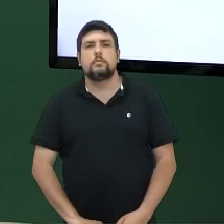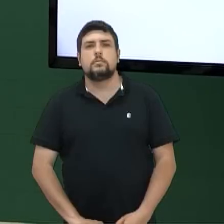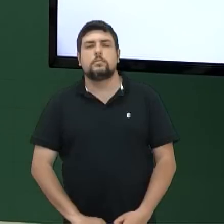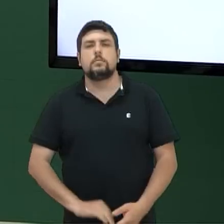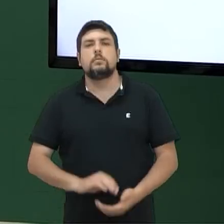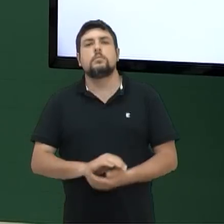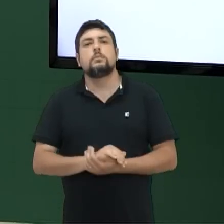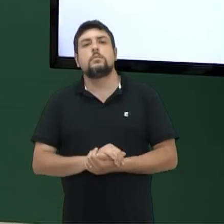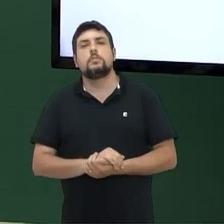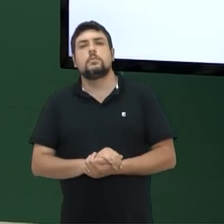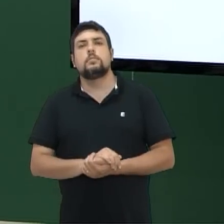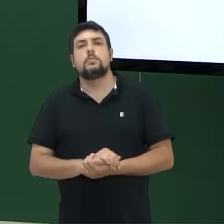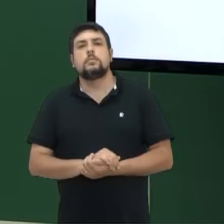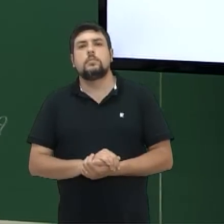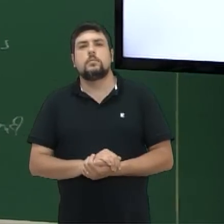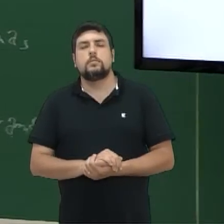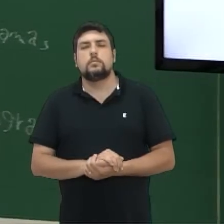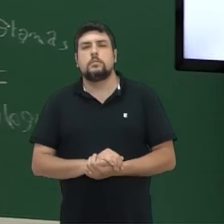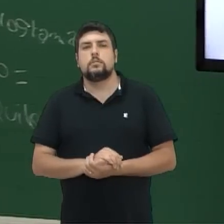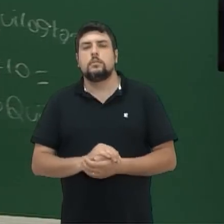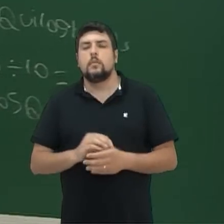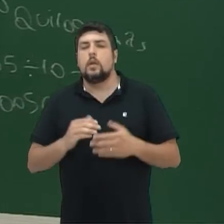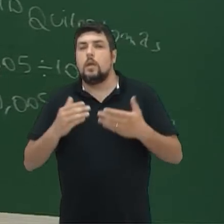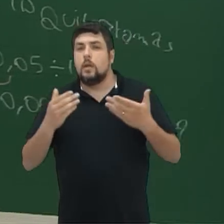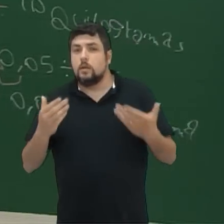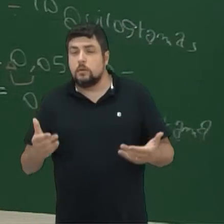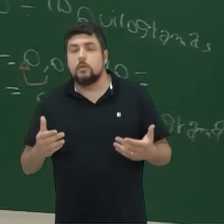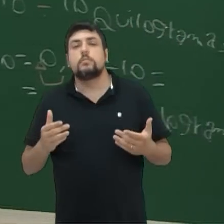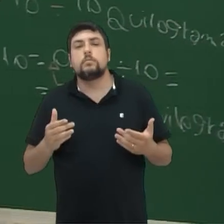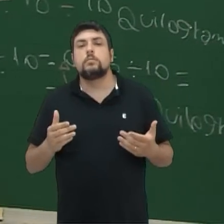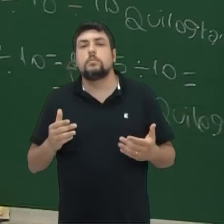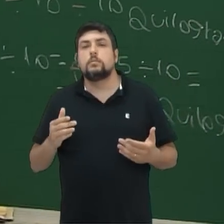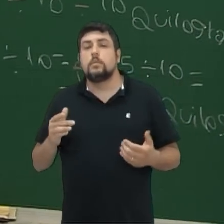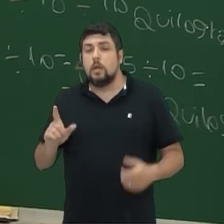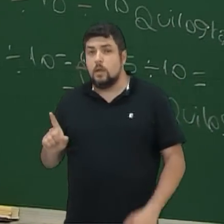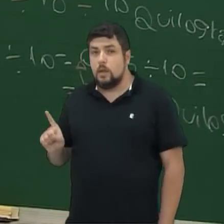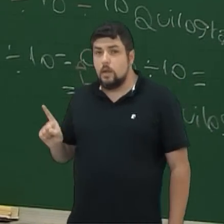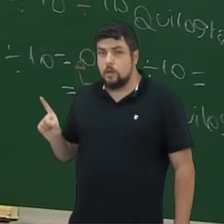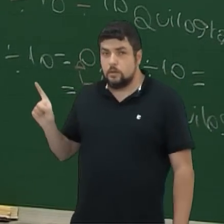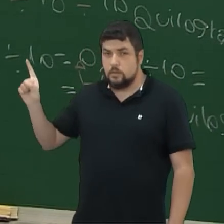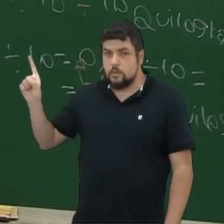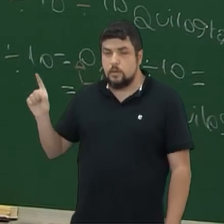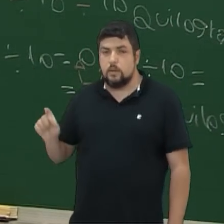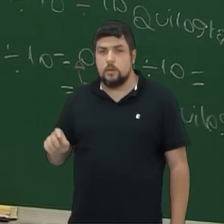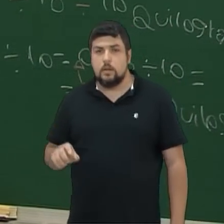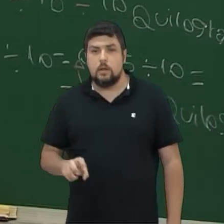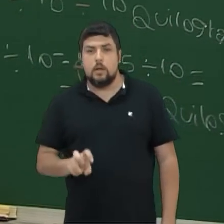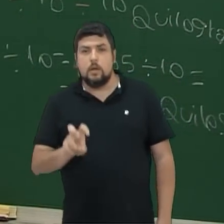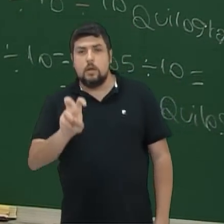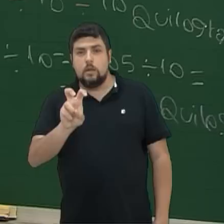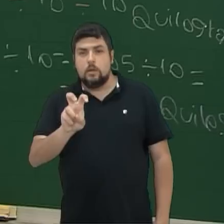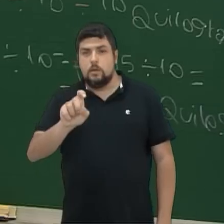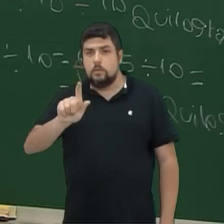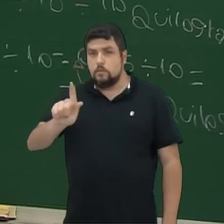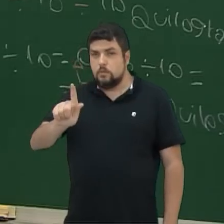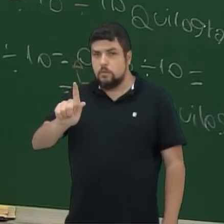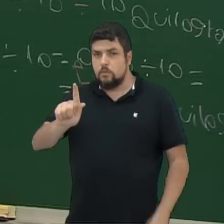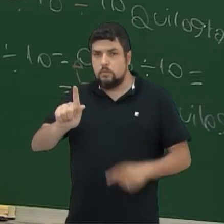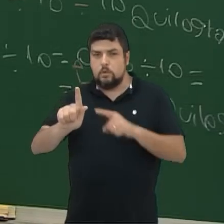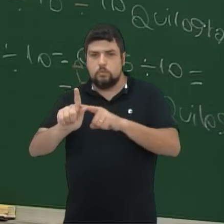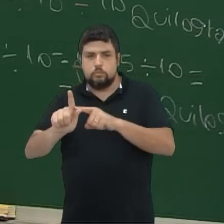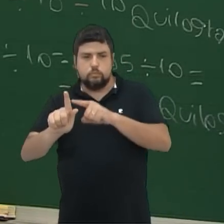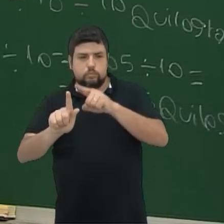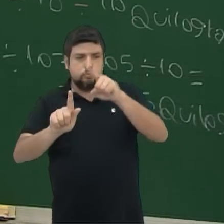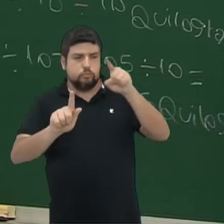Tá, então qual que é o nosso exercício, nosso problema? Transformar 5 gramas em quilogramas. Então,